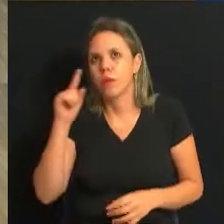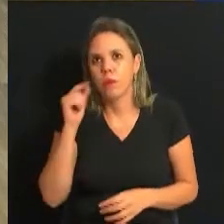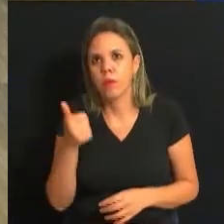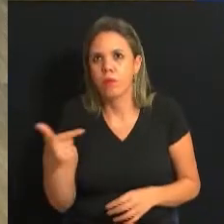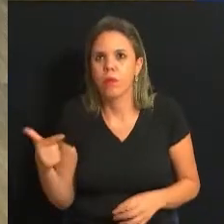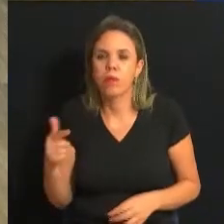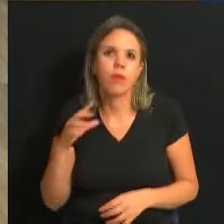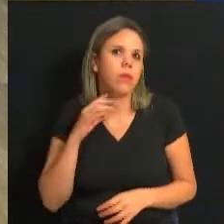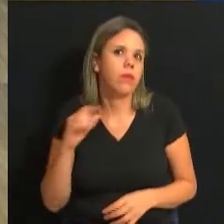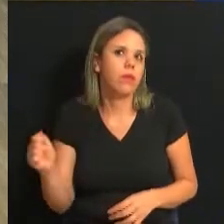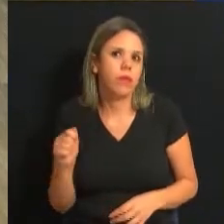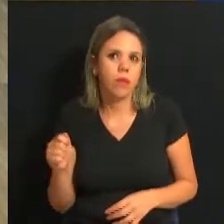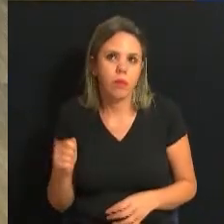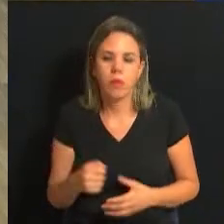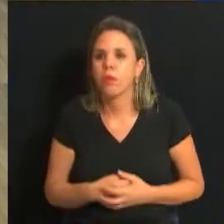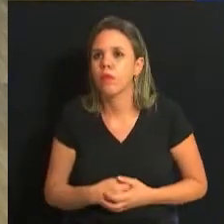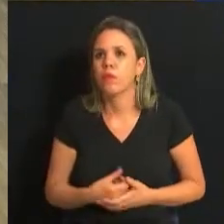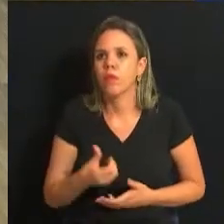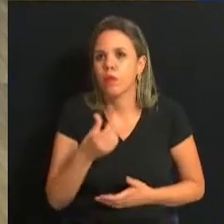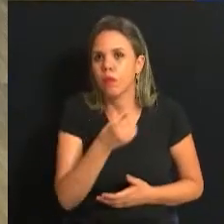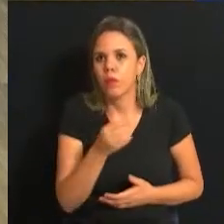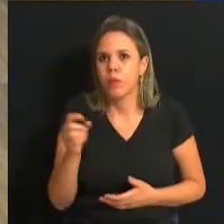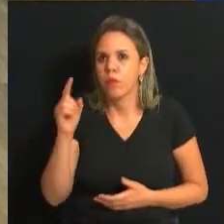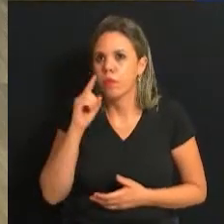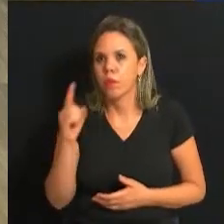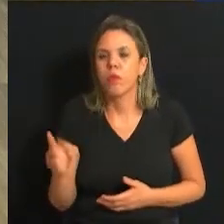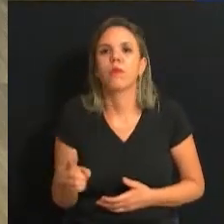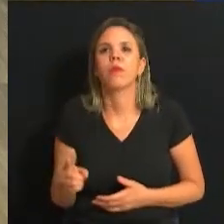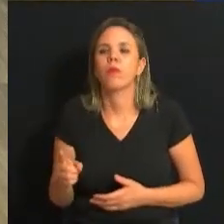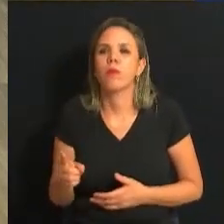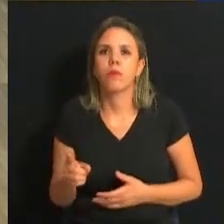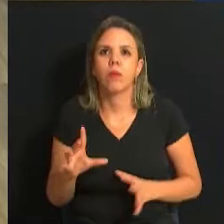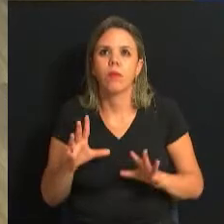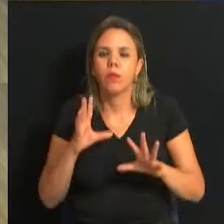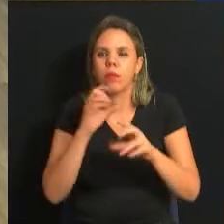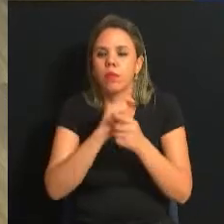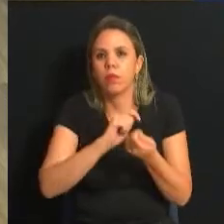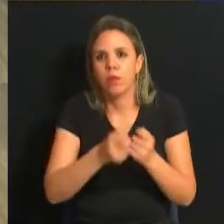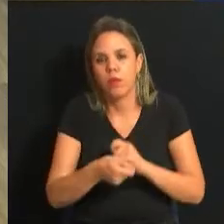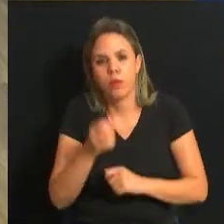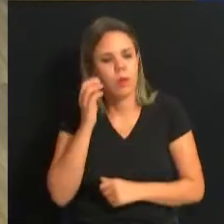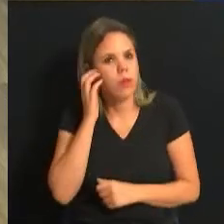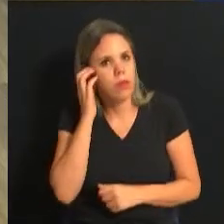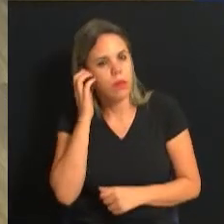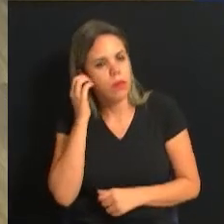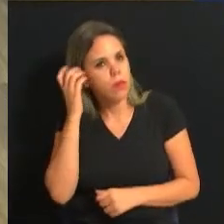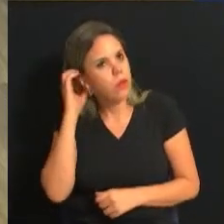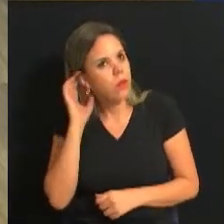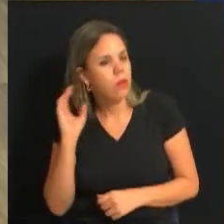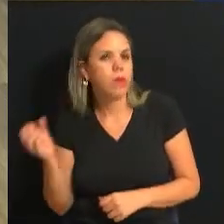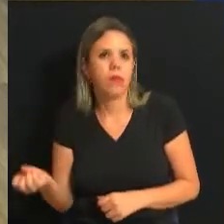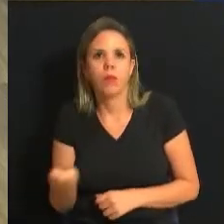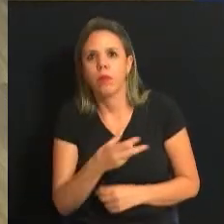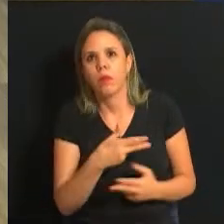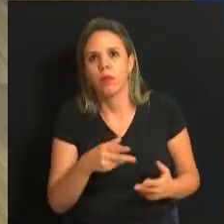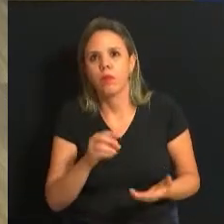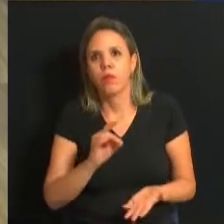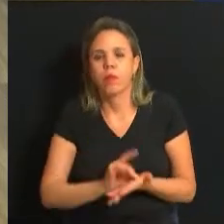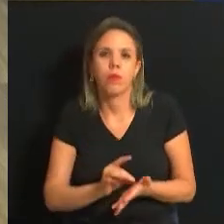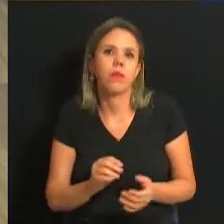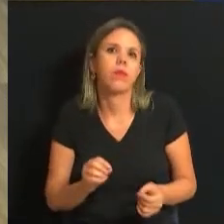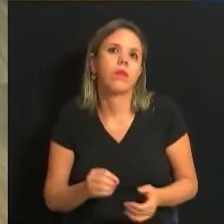abril. Esses 60 dias, digamos que é para que todo mundo se adapte aí à nova realidade e à